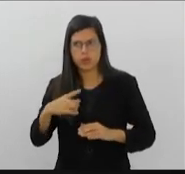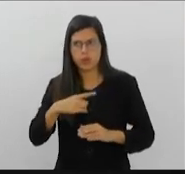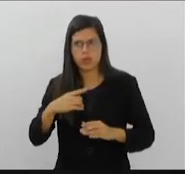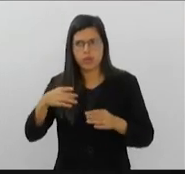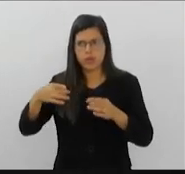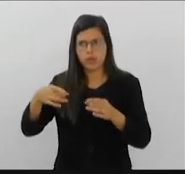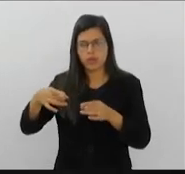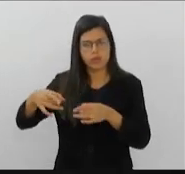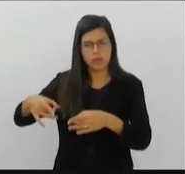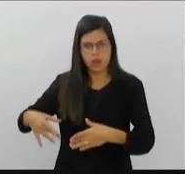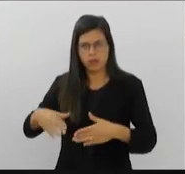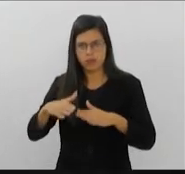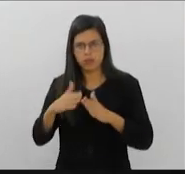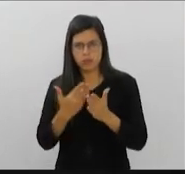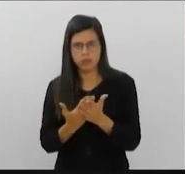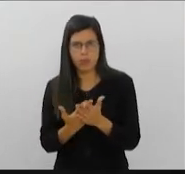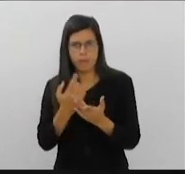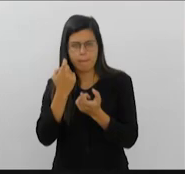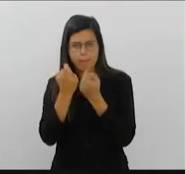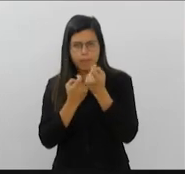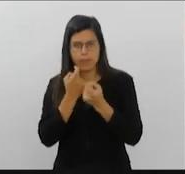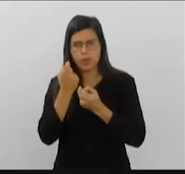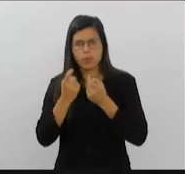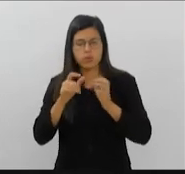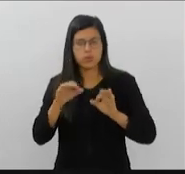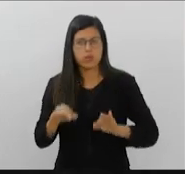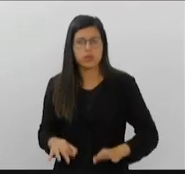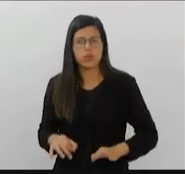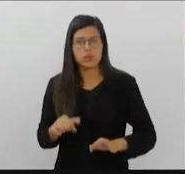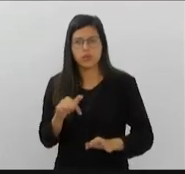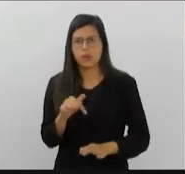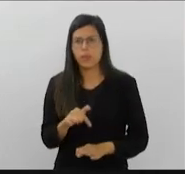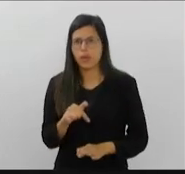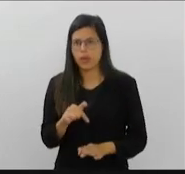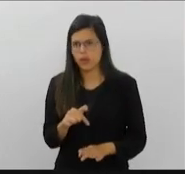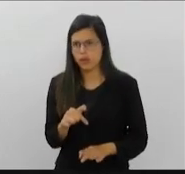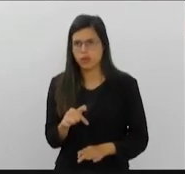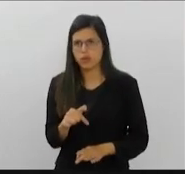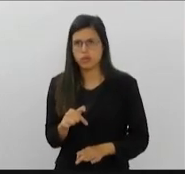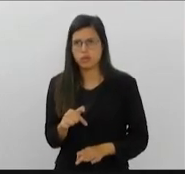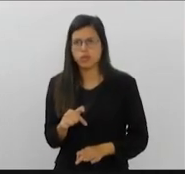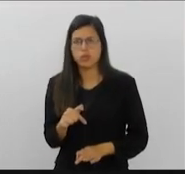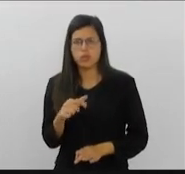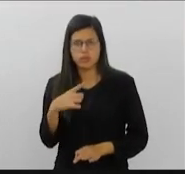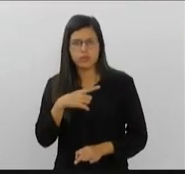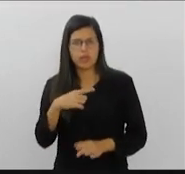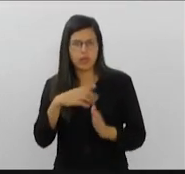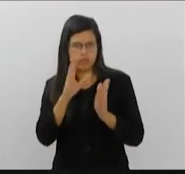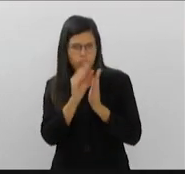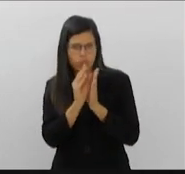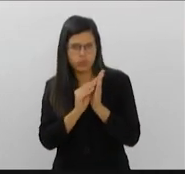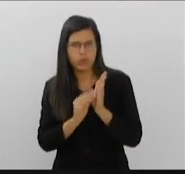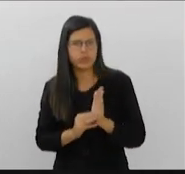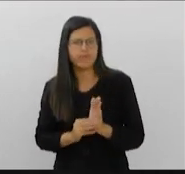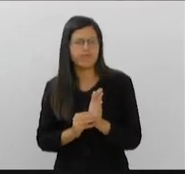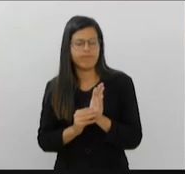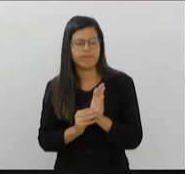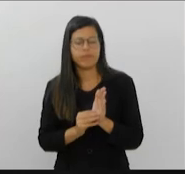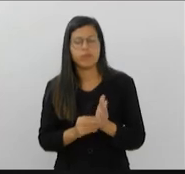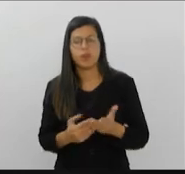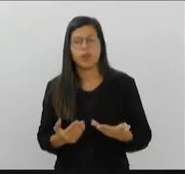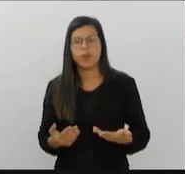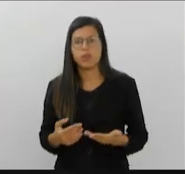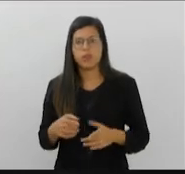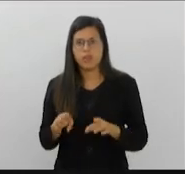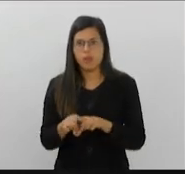como uma grande preocupação, certamente é uma fonte assim, de muito subsídio, é uma fonte de muito conteúdo. Eu acho que o que me